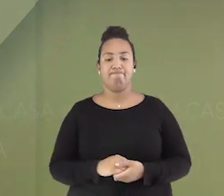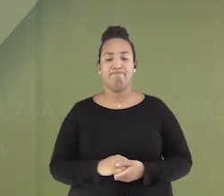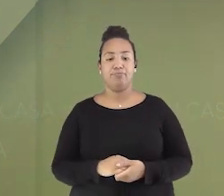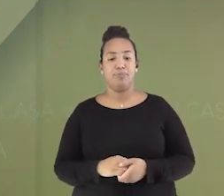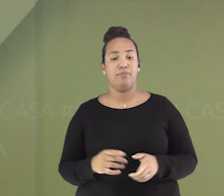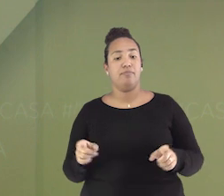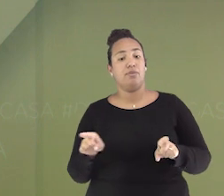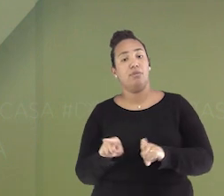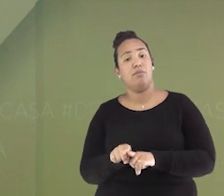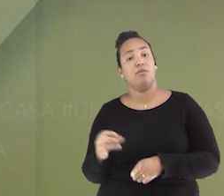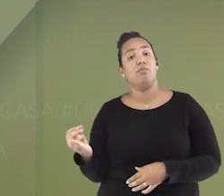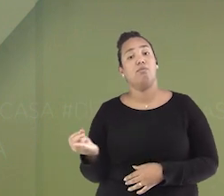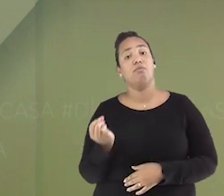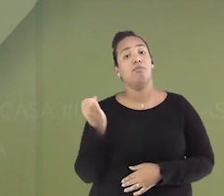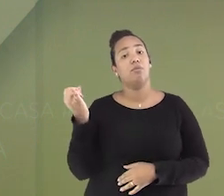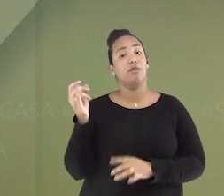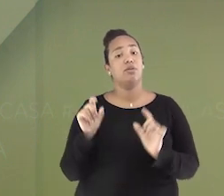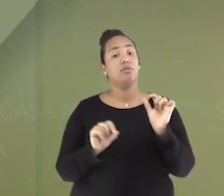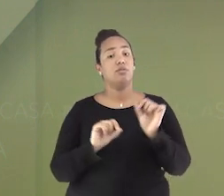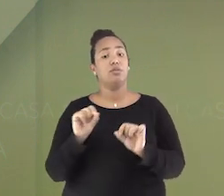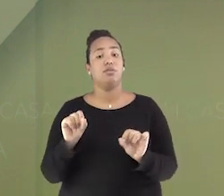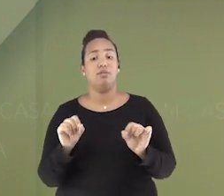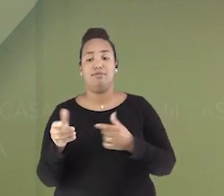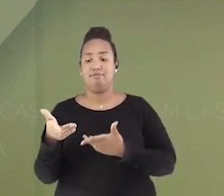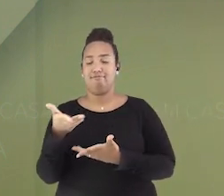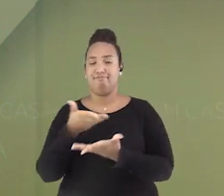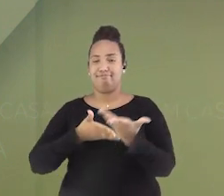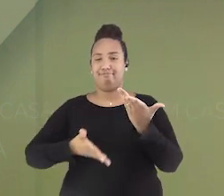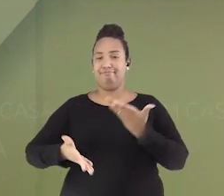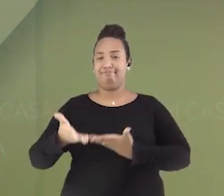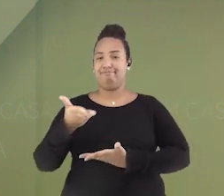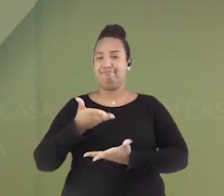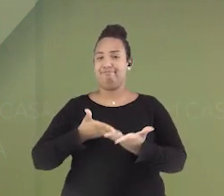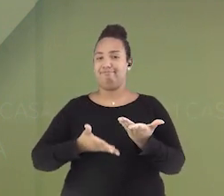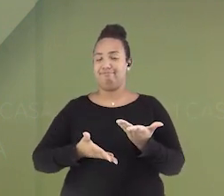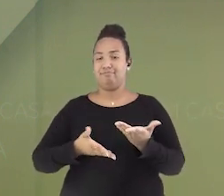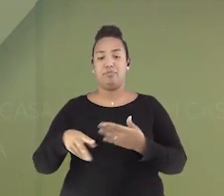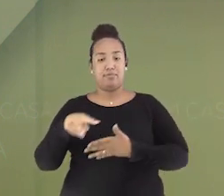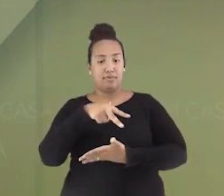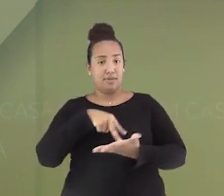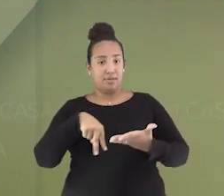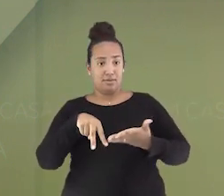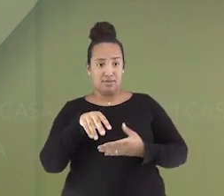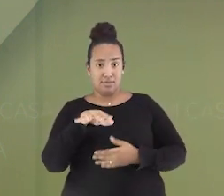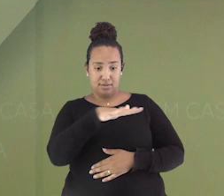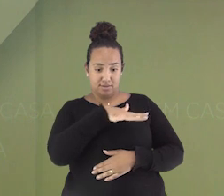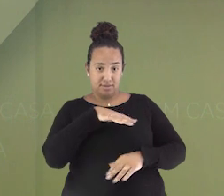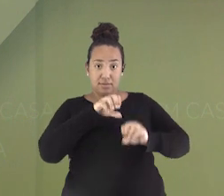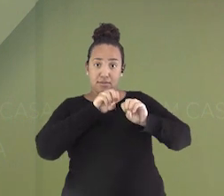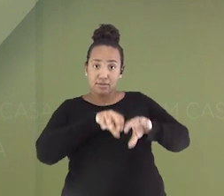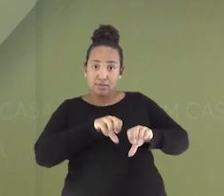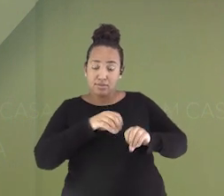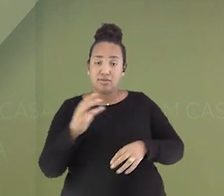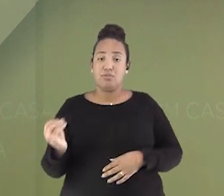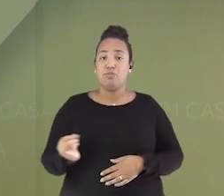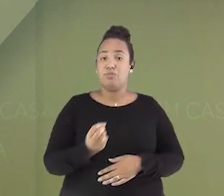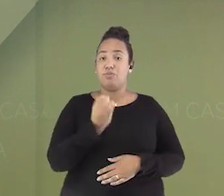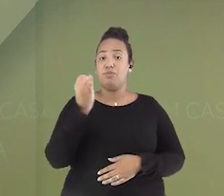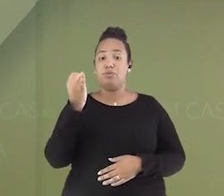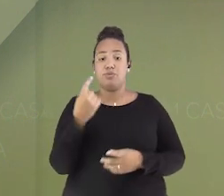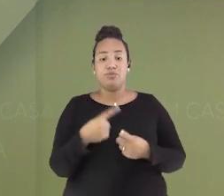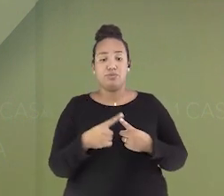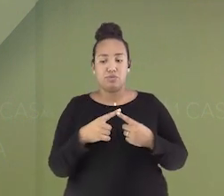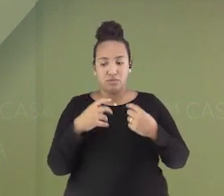Outra importância da dança é no sentido da socialização. A utilização da dança na educação é muito importante para tirar